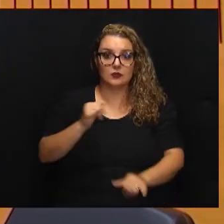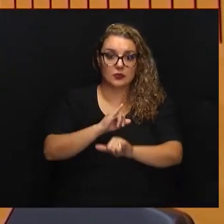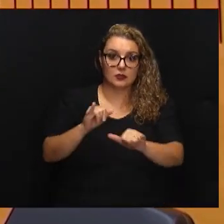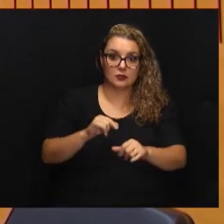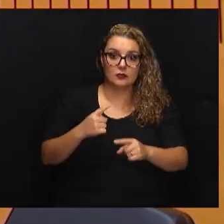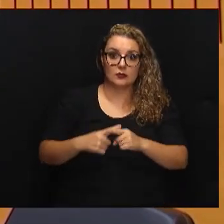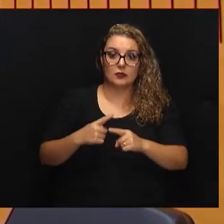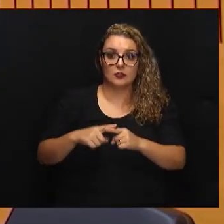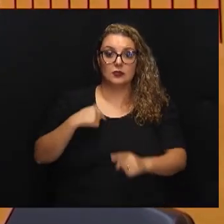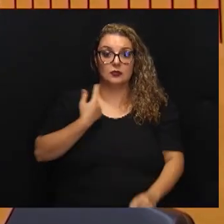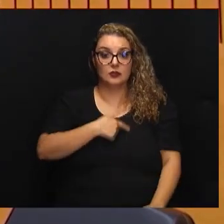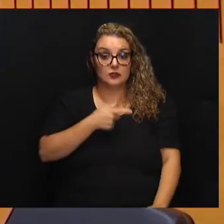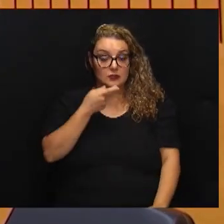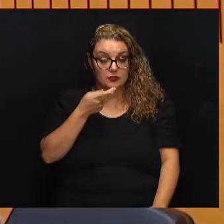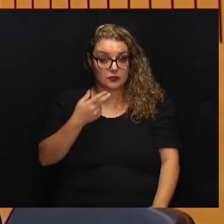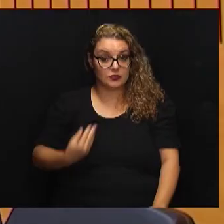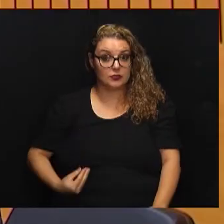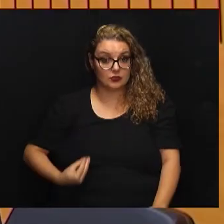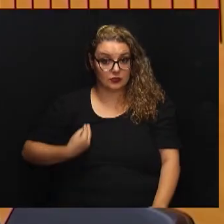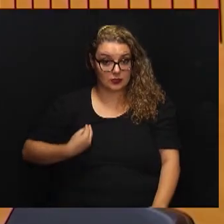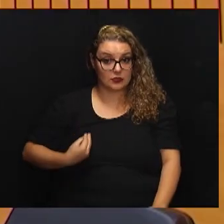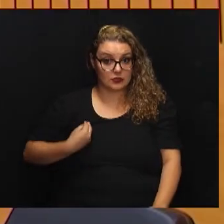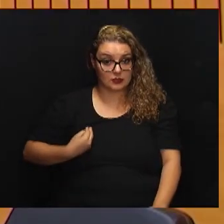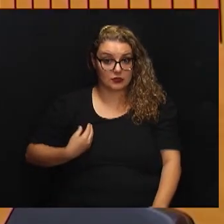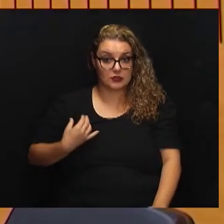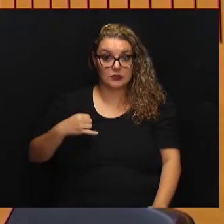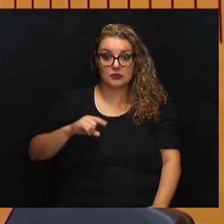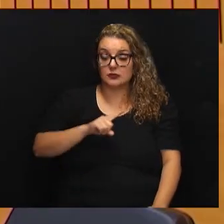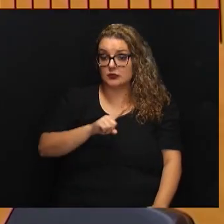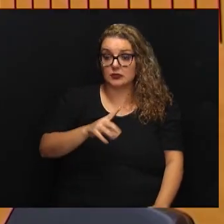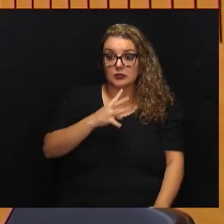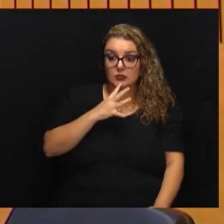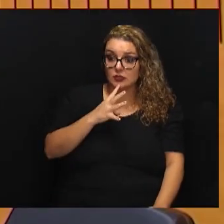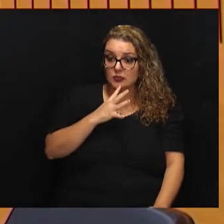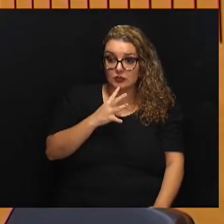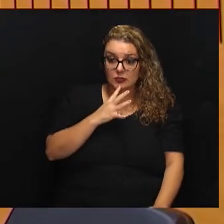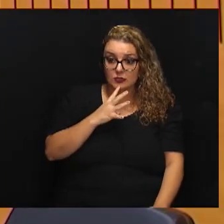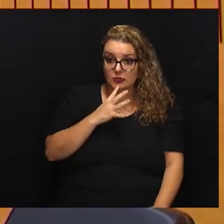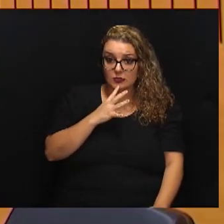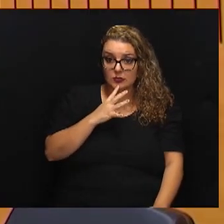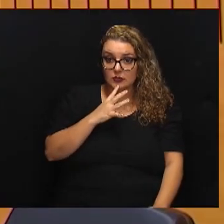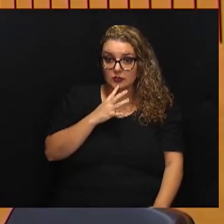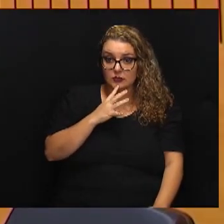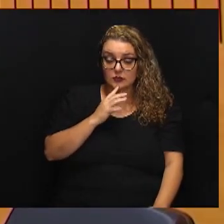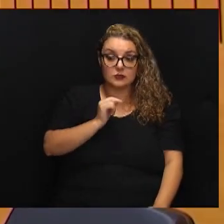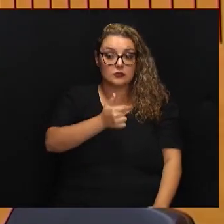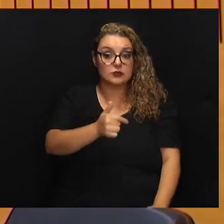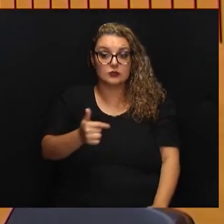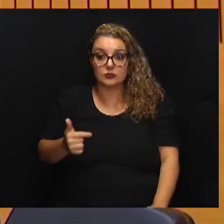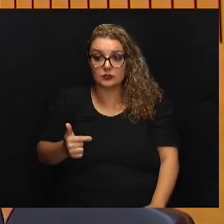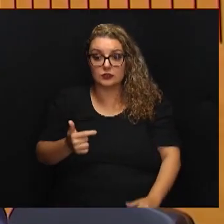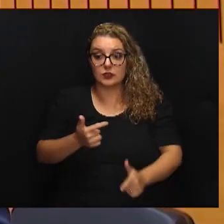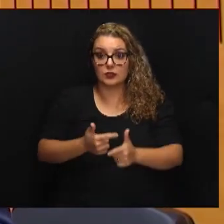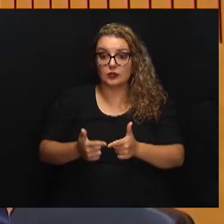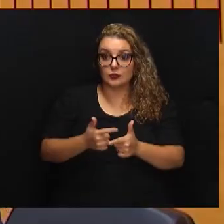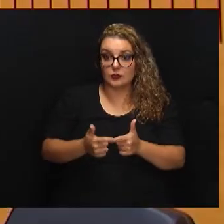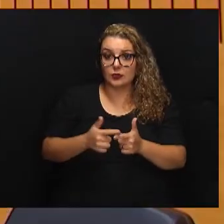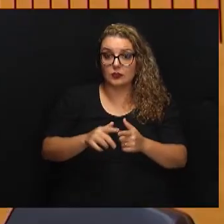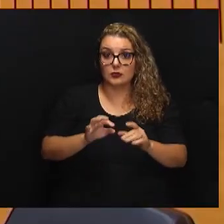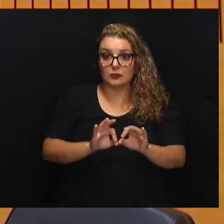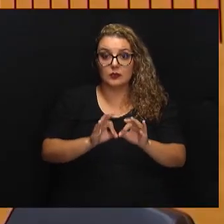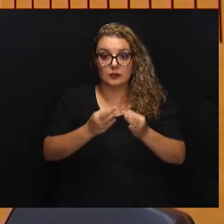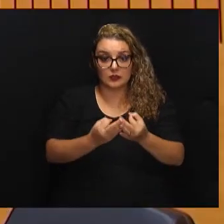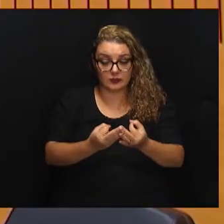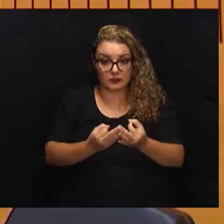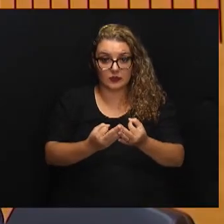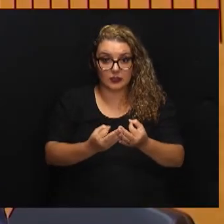né, porque nós estamos falando de vidas. E se você não conhece, né, Se você não tem o problema da droga na família, você conhece alguém que